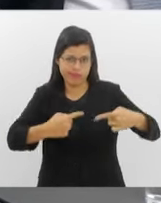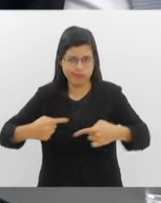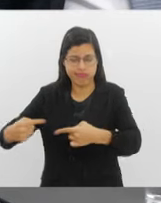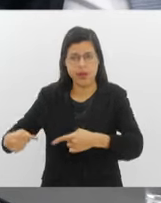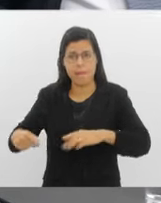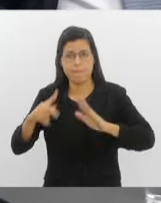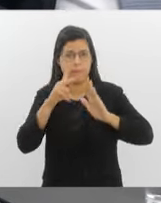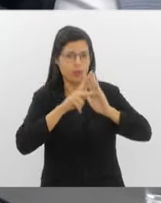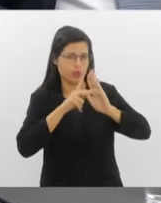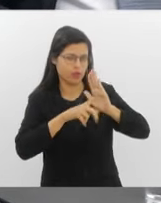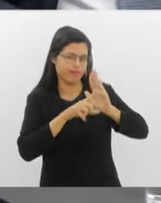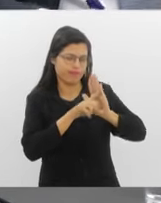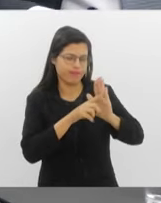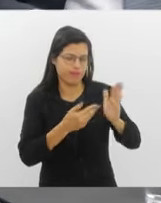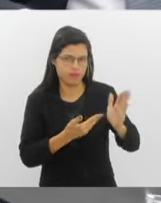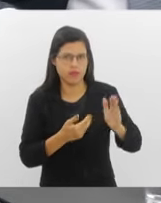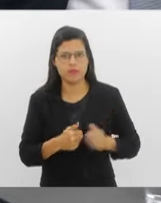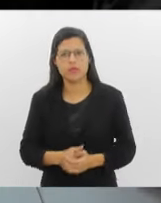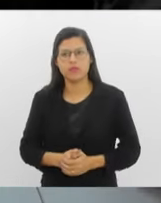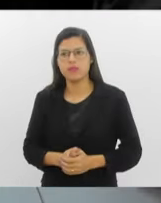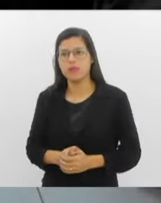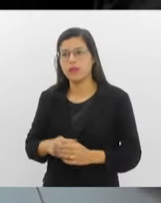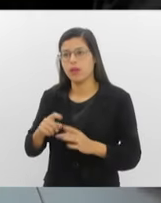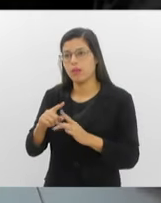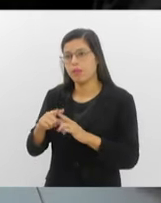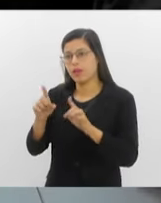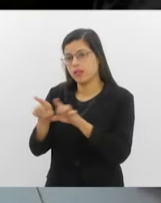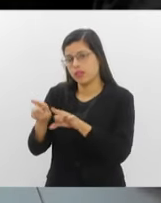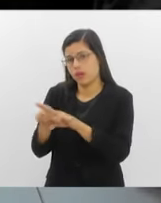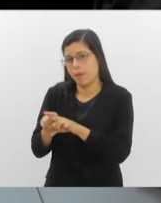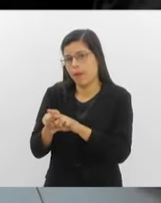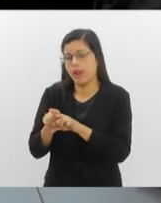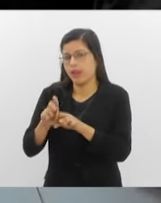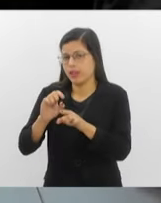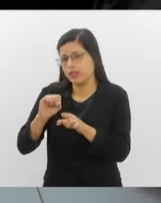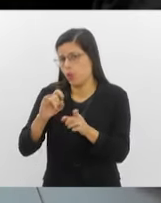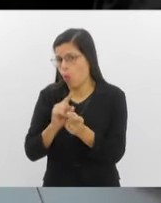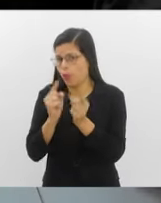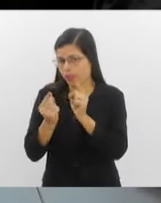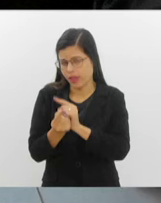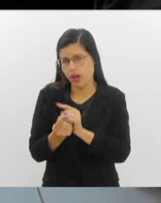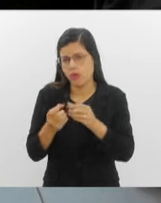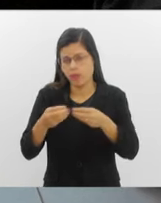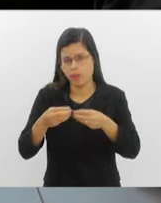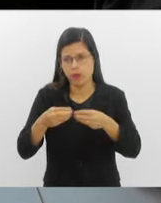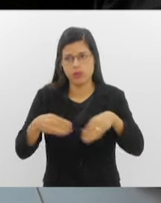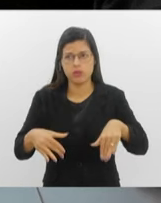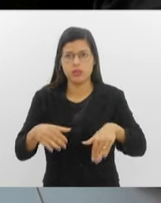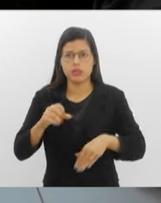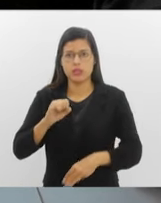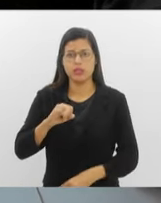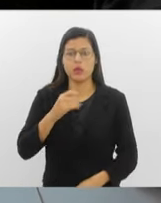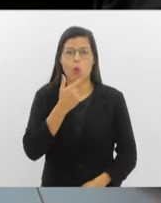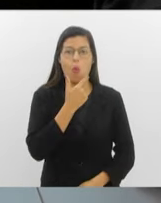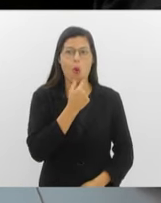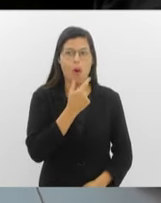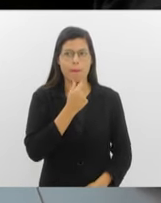projeto contemplaria. Mas na leitura inversa é prejudicial. Uma mulher, um homem, né,